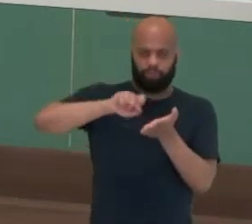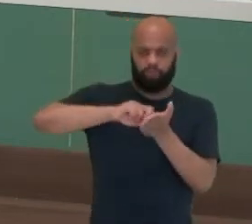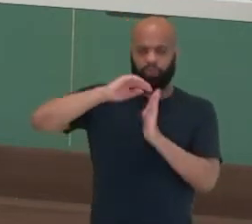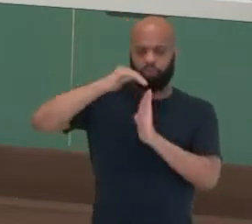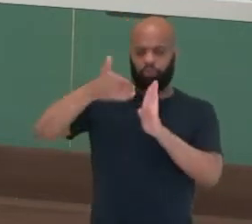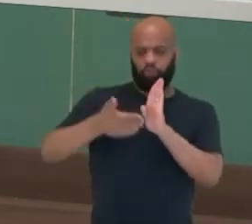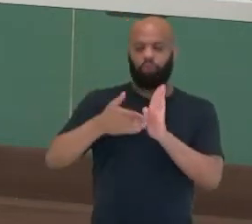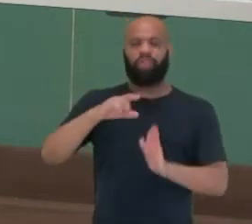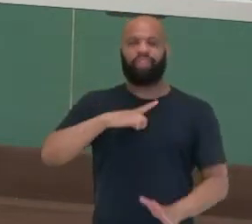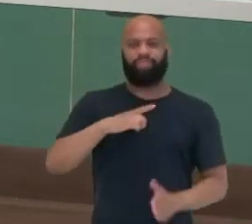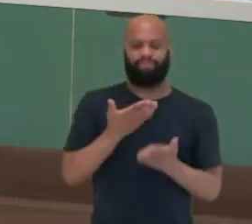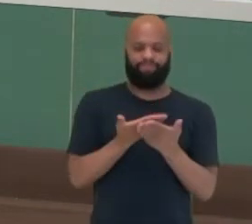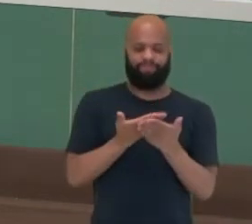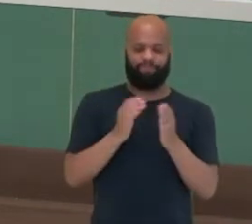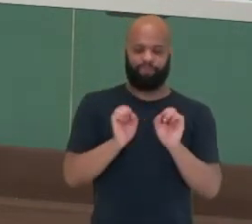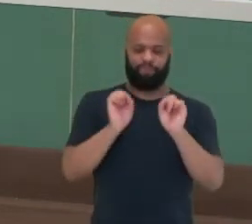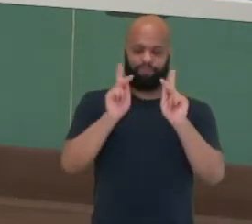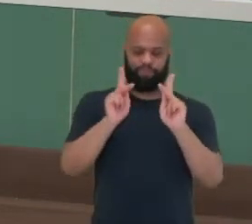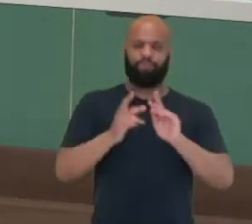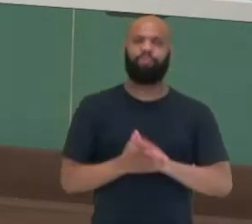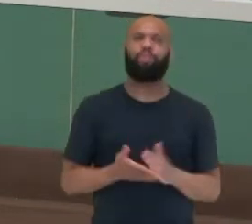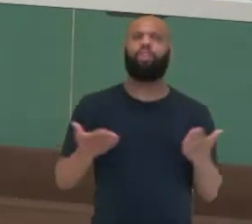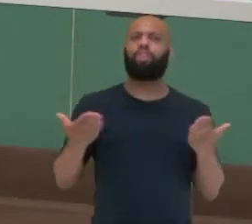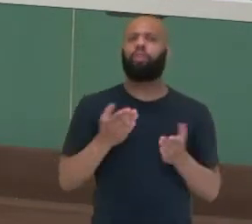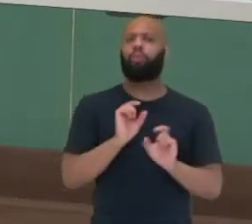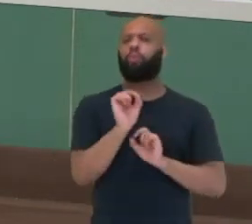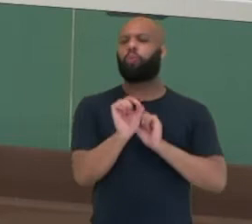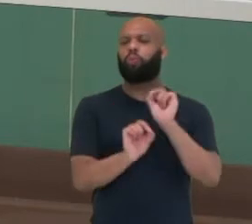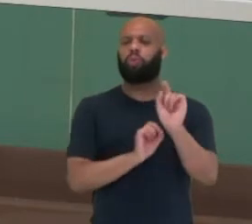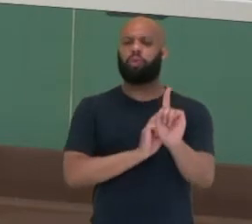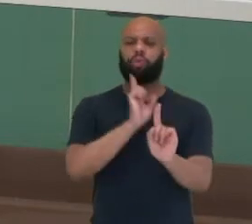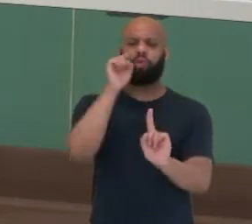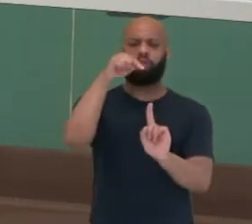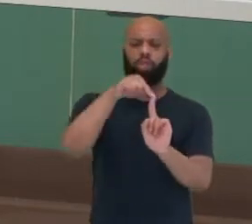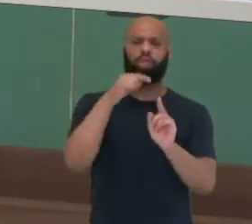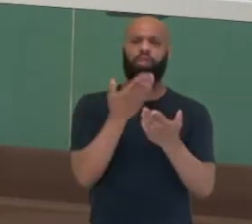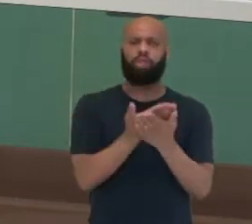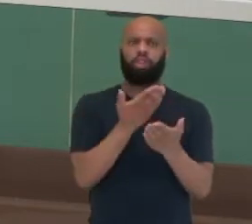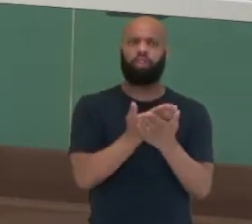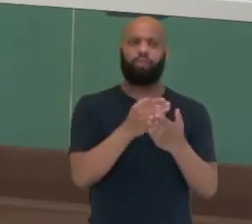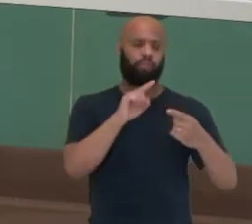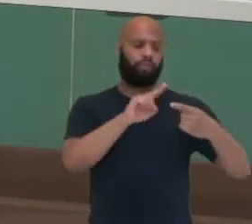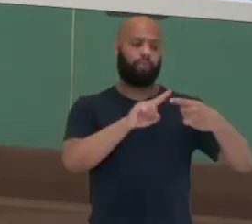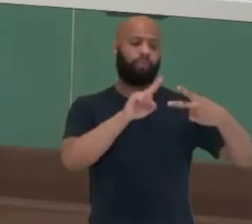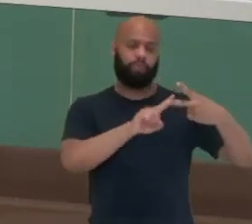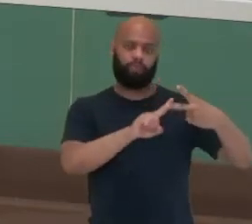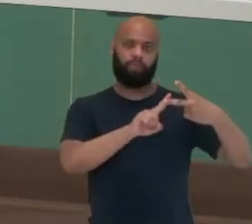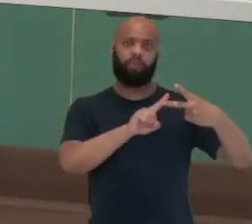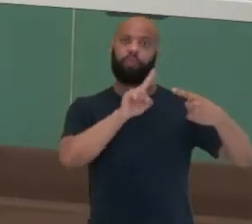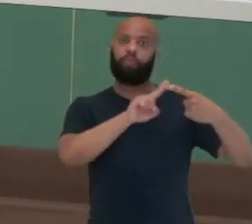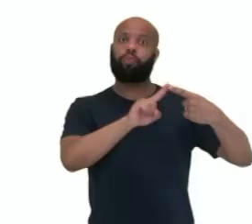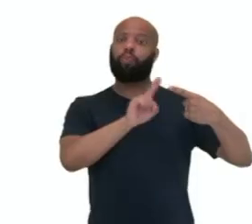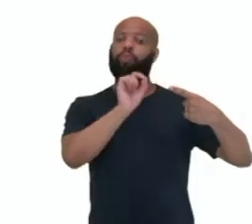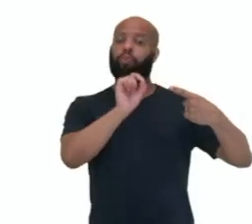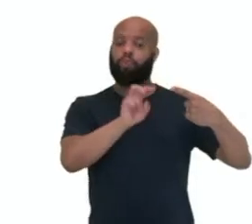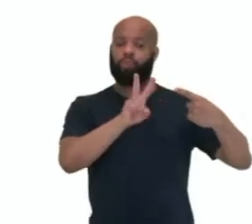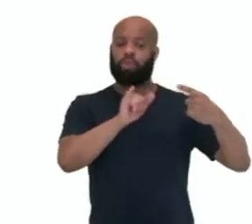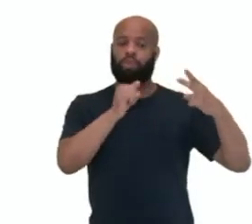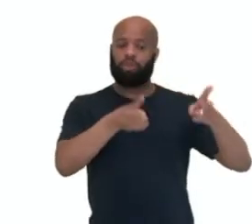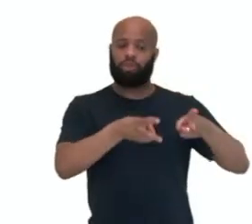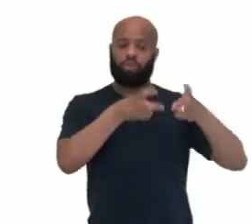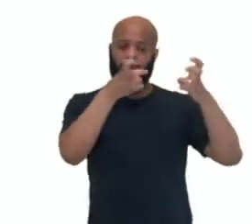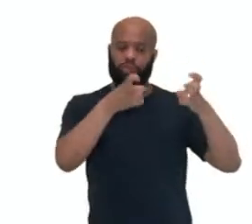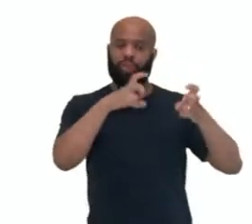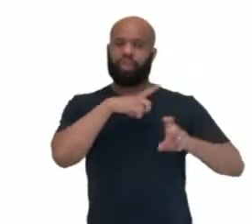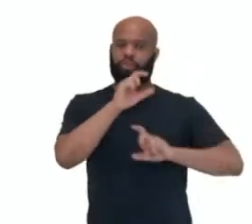tudo que nós temos na nossa aula. E quais são os objetivos da aula? São 2 objetivos. O primeiro é reconhecer como